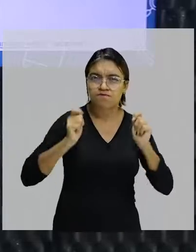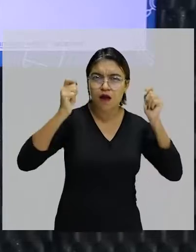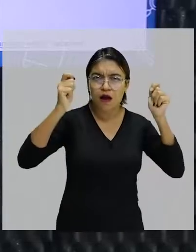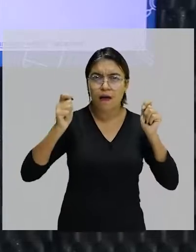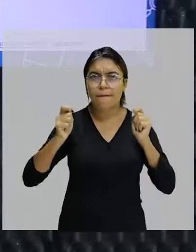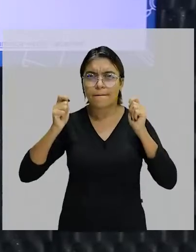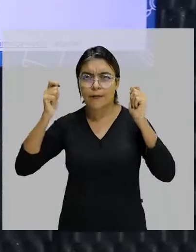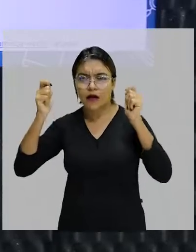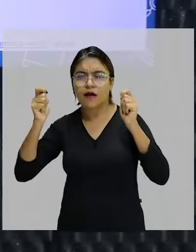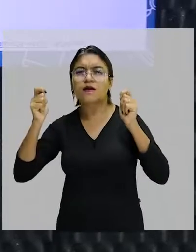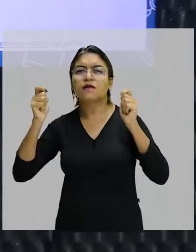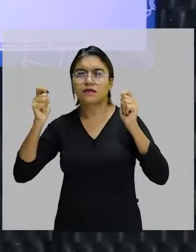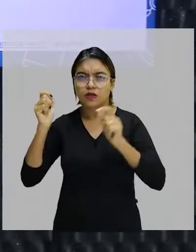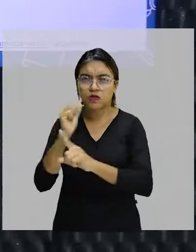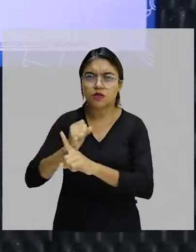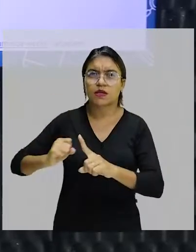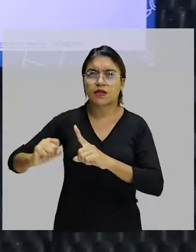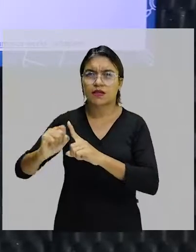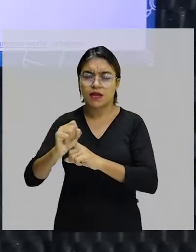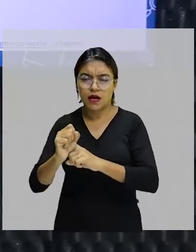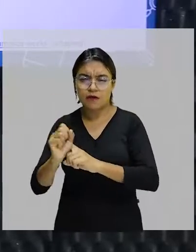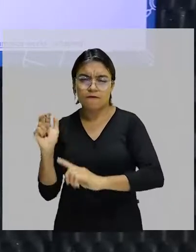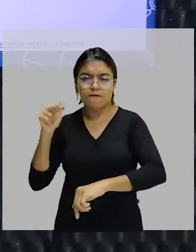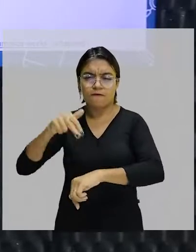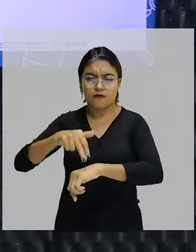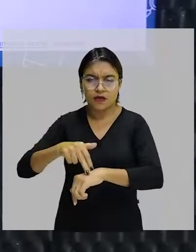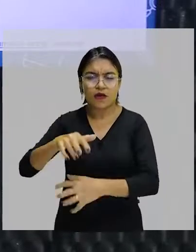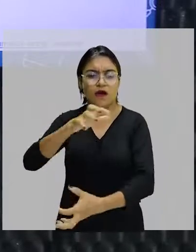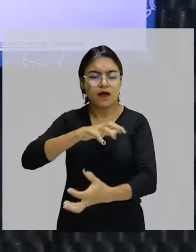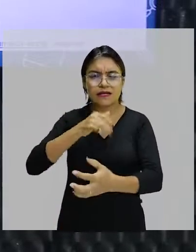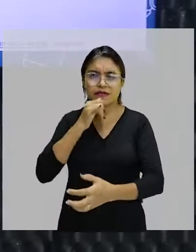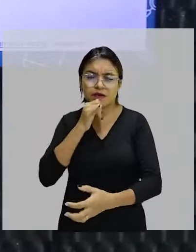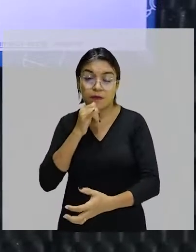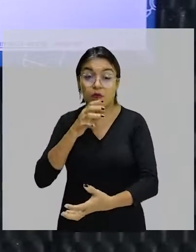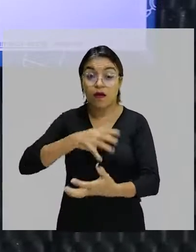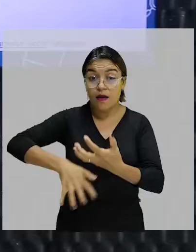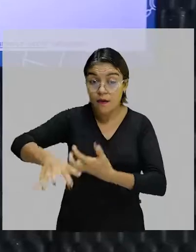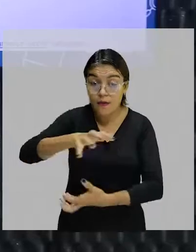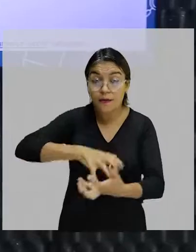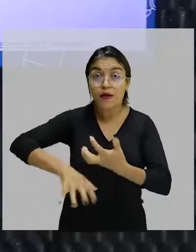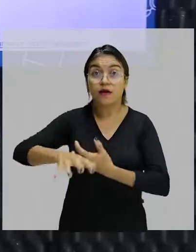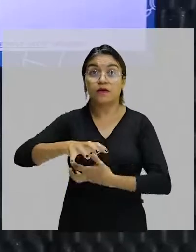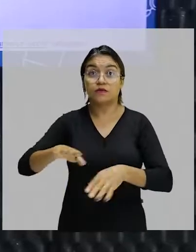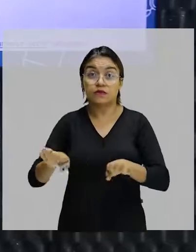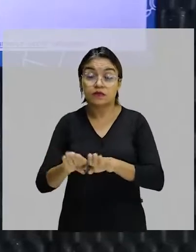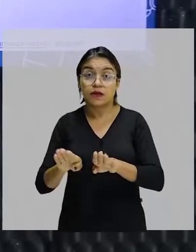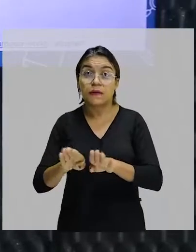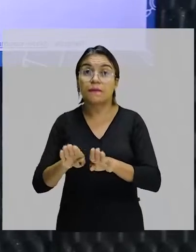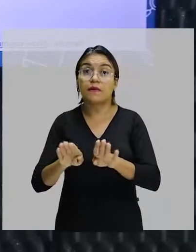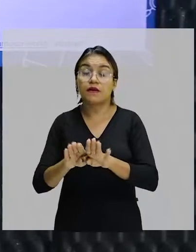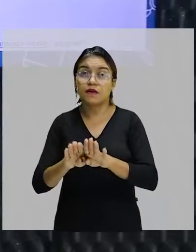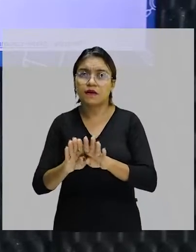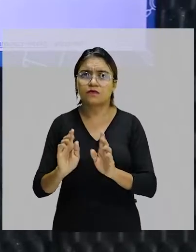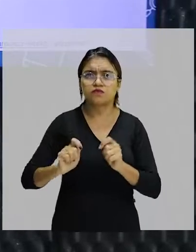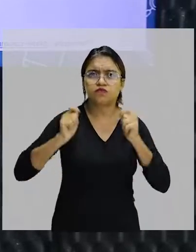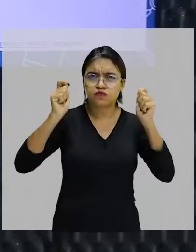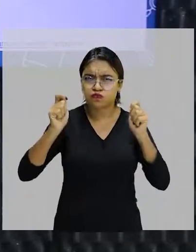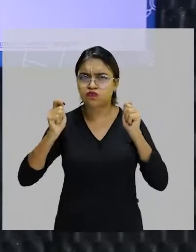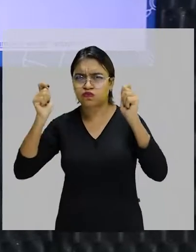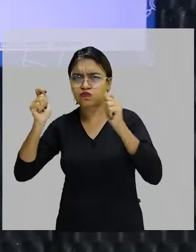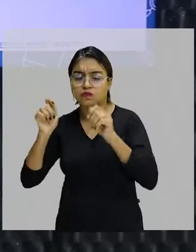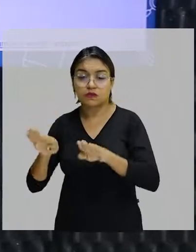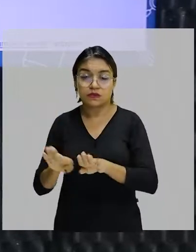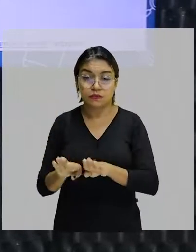um pouco mais social. Então, por exemplo, rebelião e revolução são temas muito comuns de várias letras de música